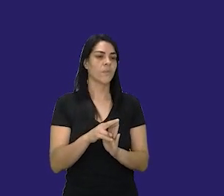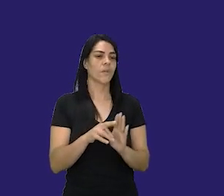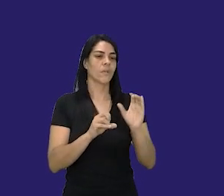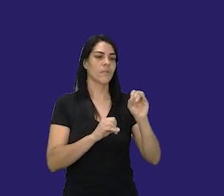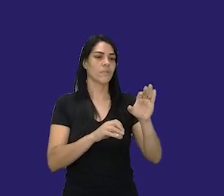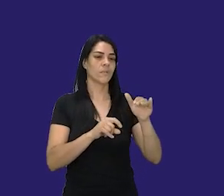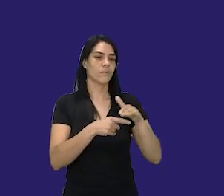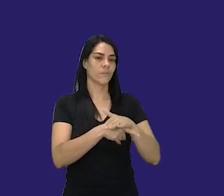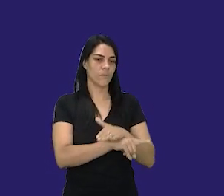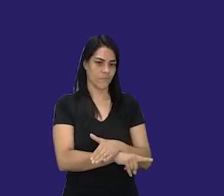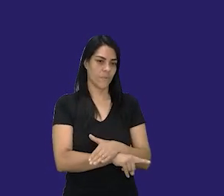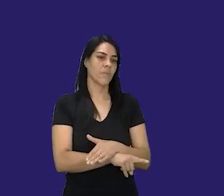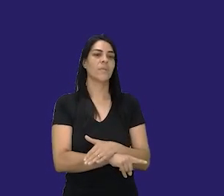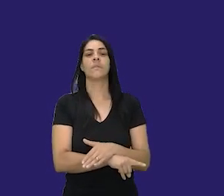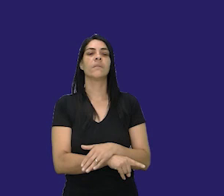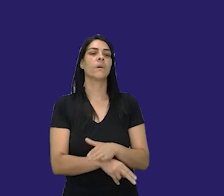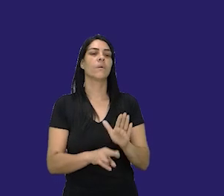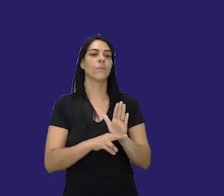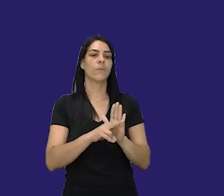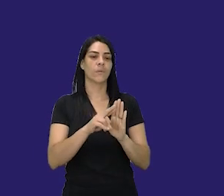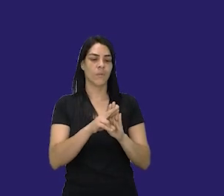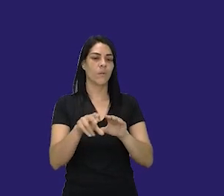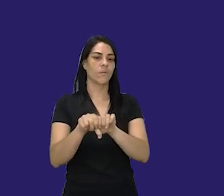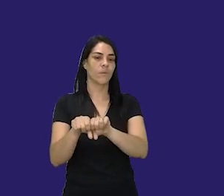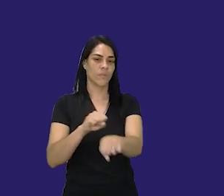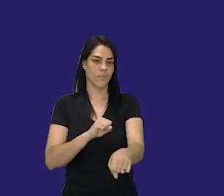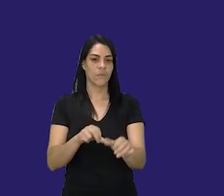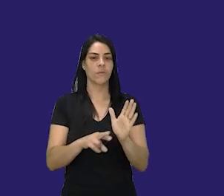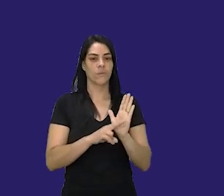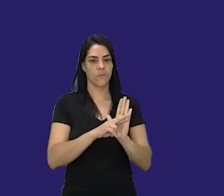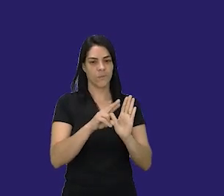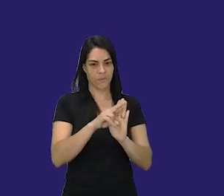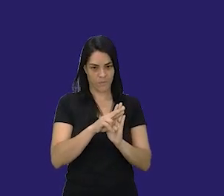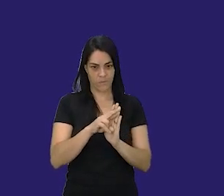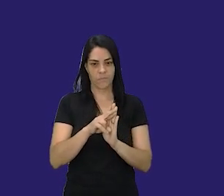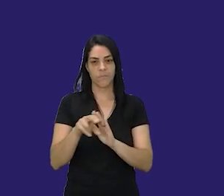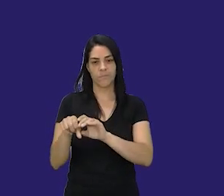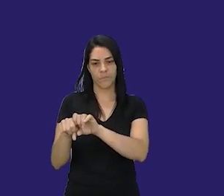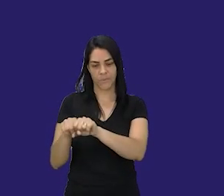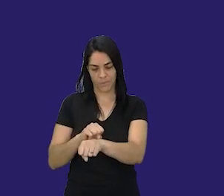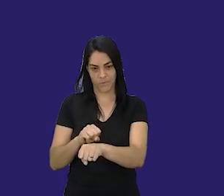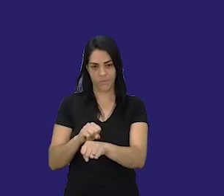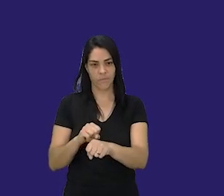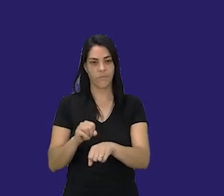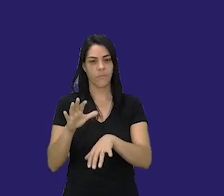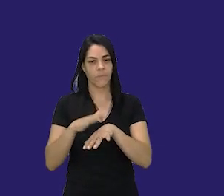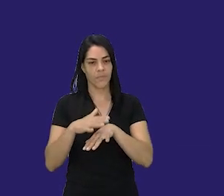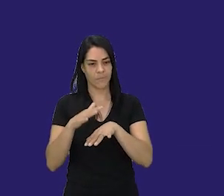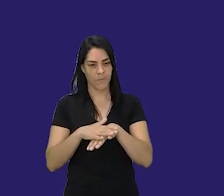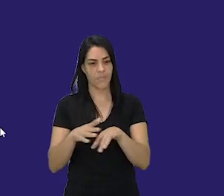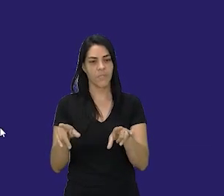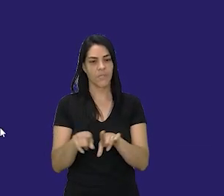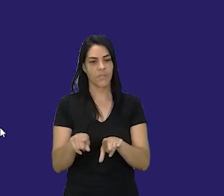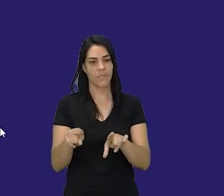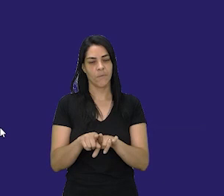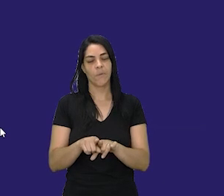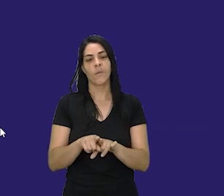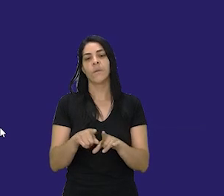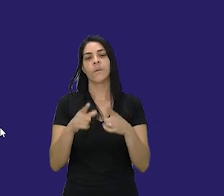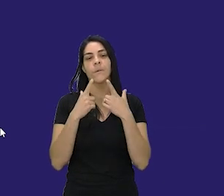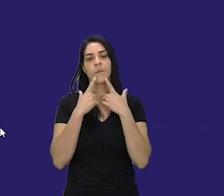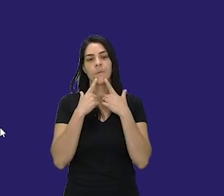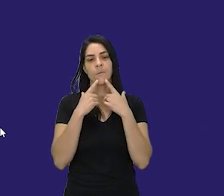canto direito. Apesar da gente estar terminando o semestre, o roteiro formativo é sempre um material de apoio